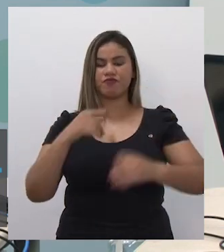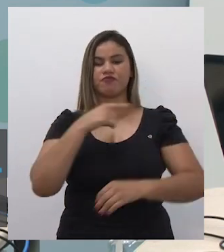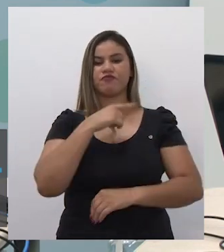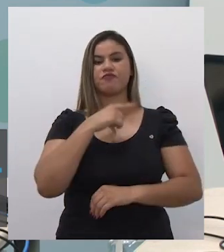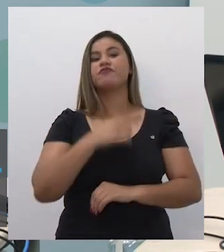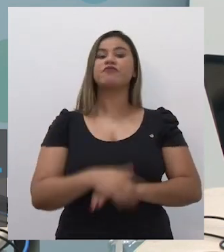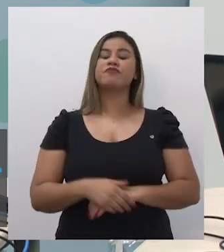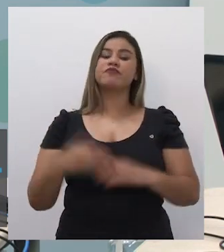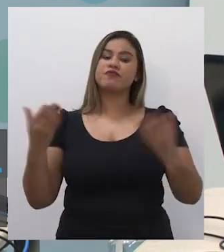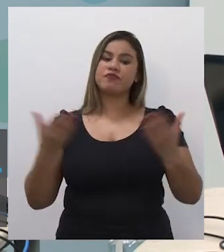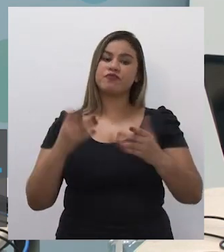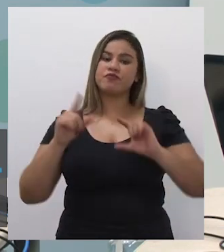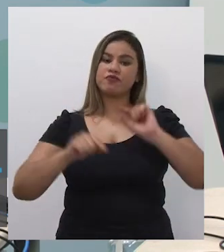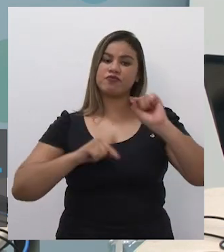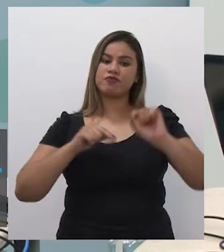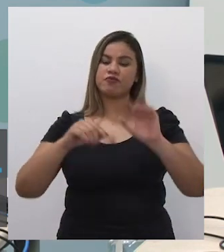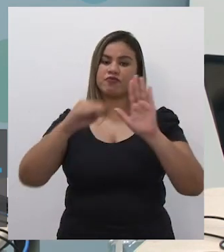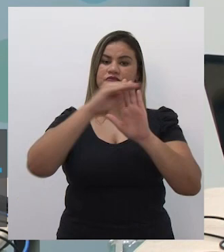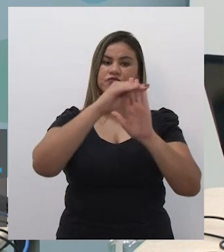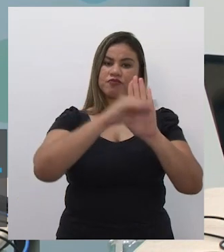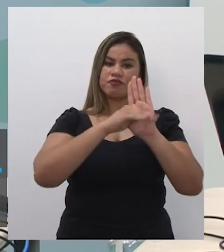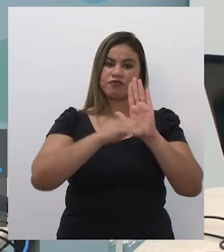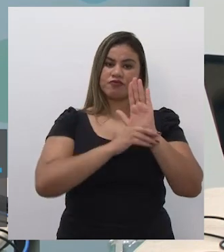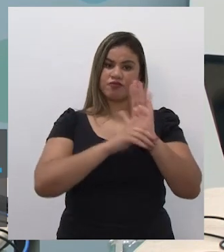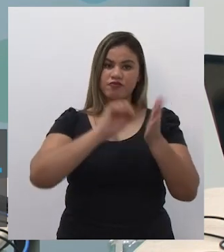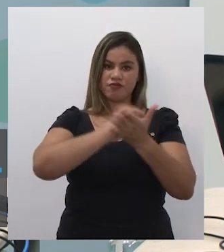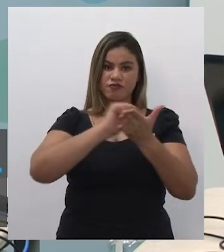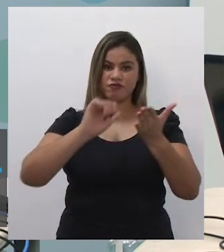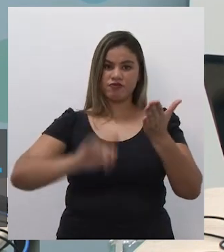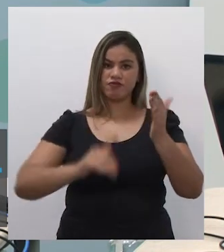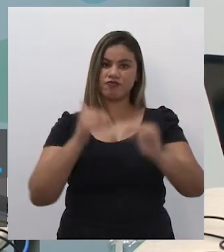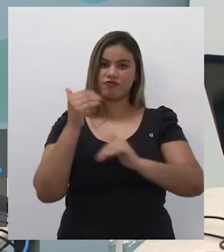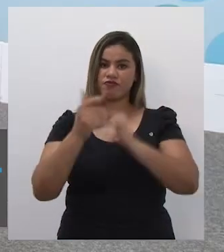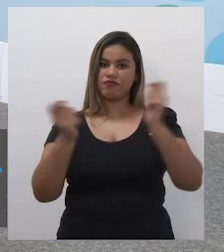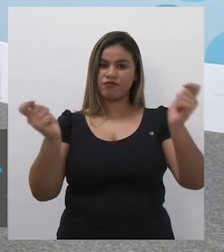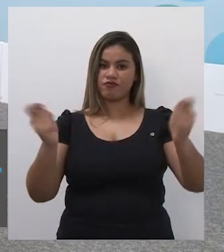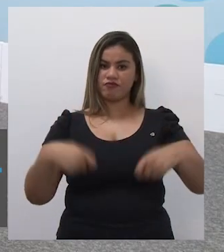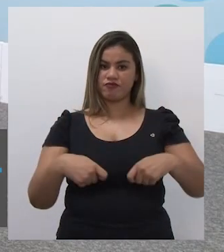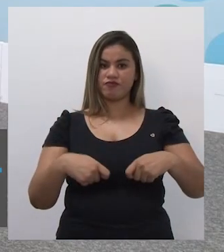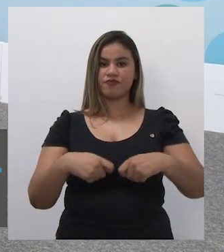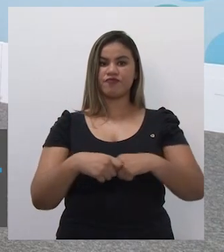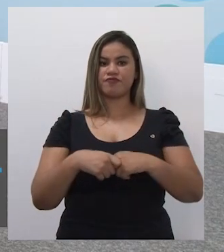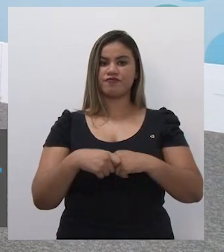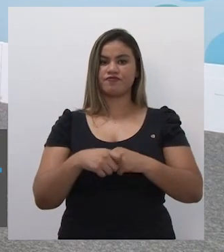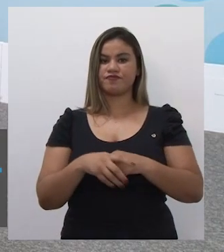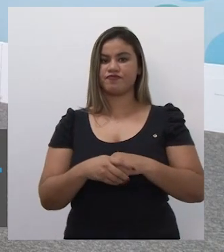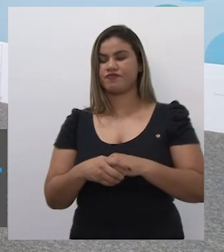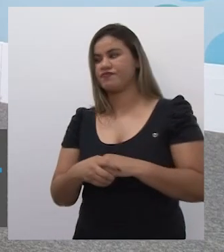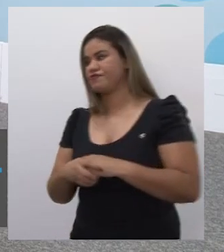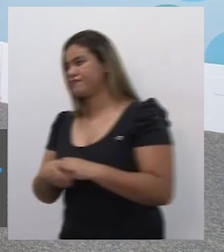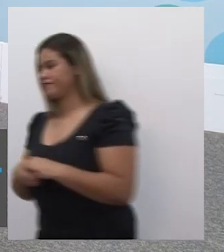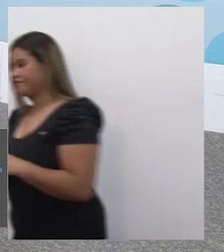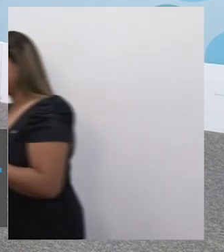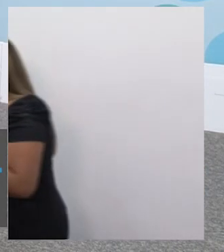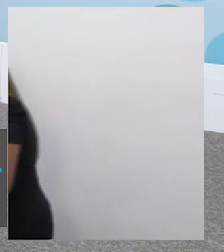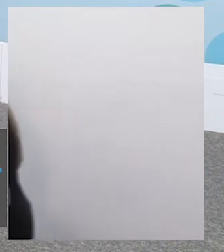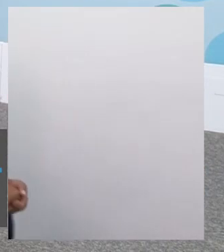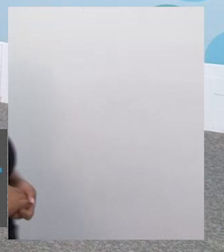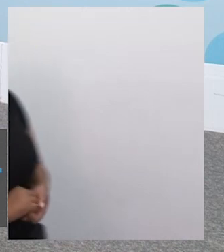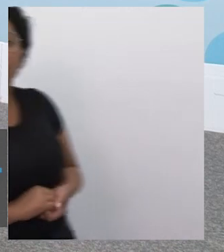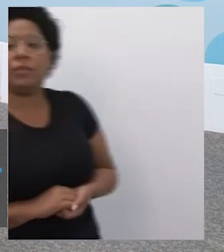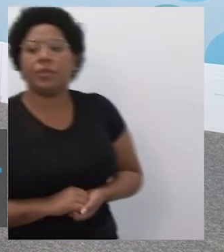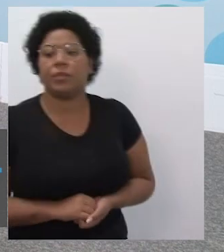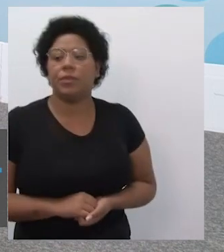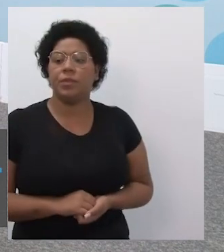agora nós vamos falar um pouco sobre o cronograma das atividades a serem desenvolvidas, não é, Dani? Exatamente. O Max trouxe ali, né, retomou